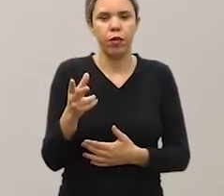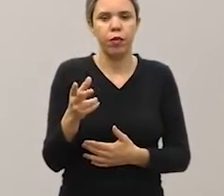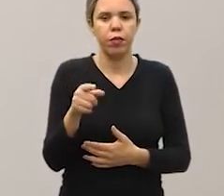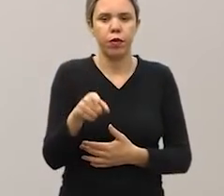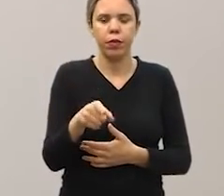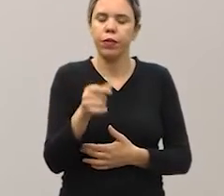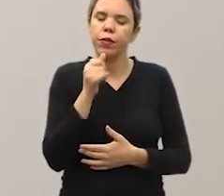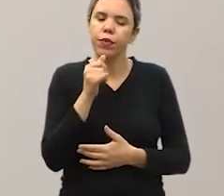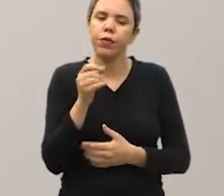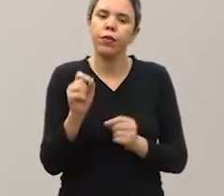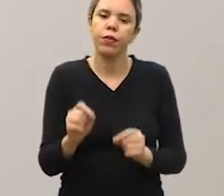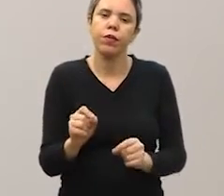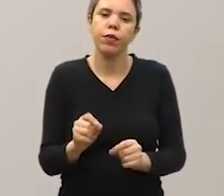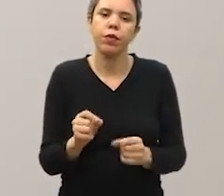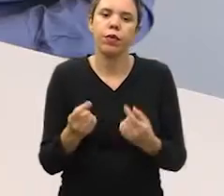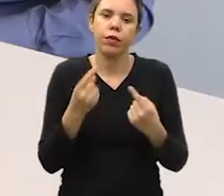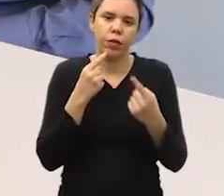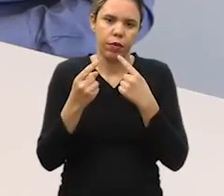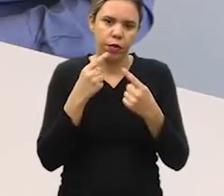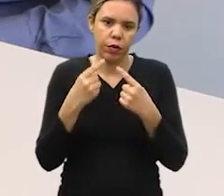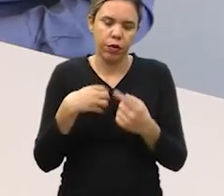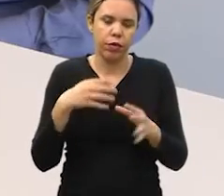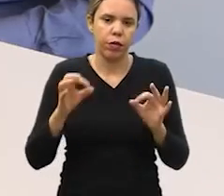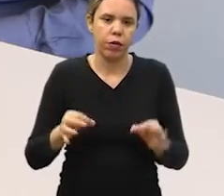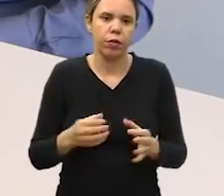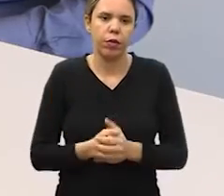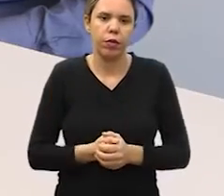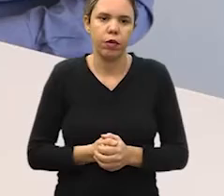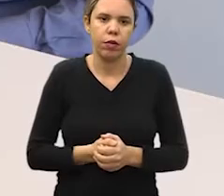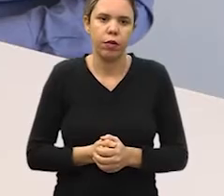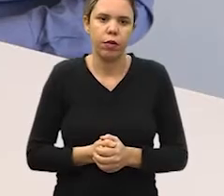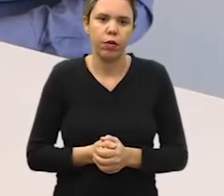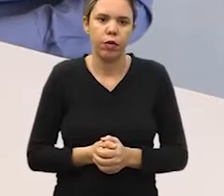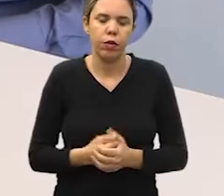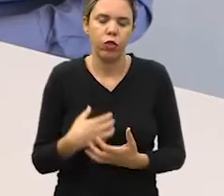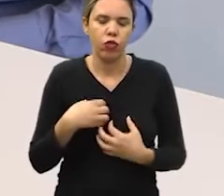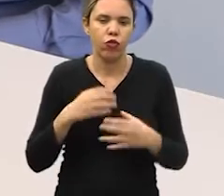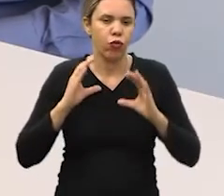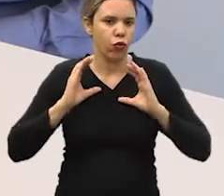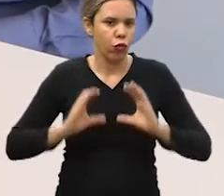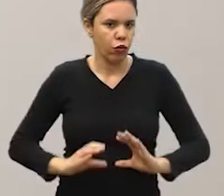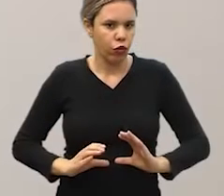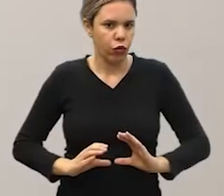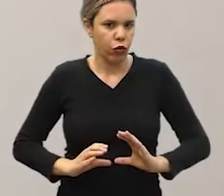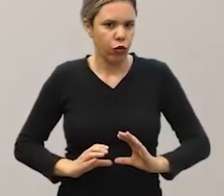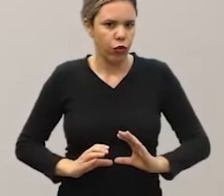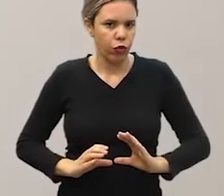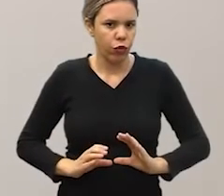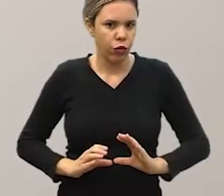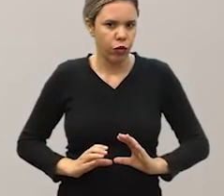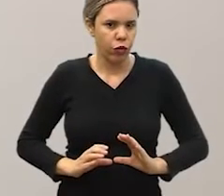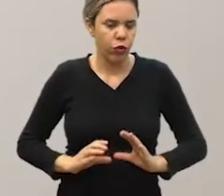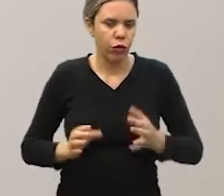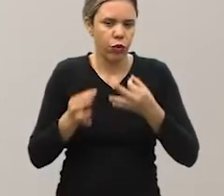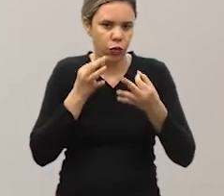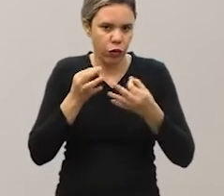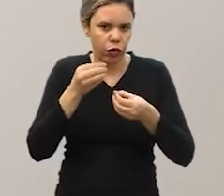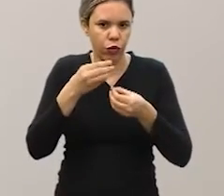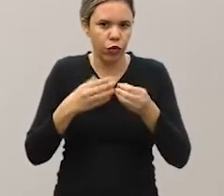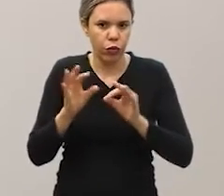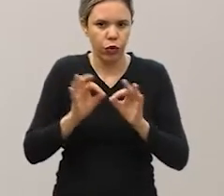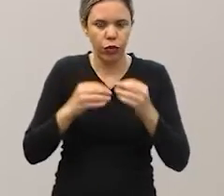Se você dialogar da forma certa, né? Se você tiver uma postura, se você tiver bons argumentos, tiver